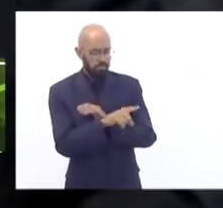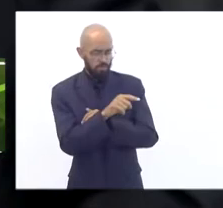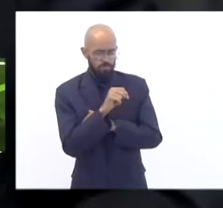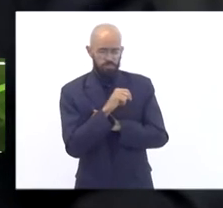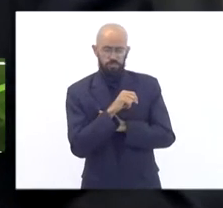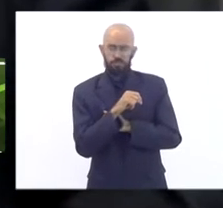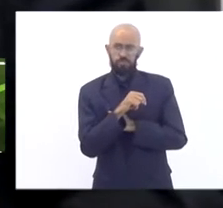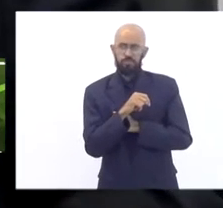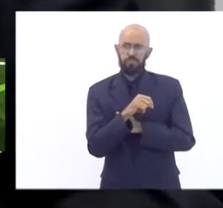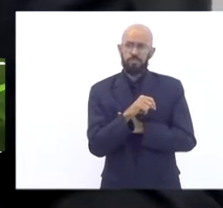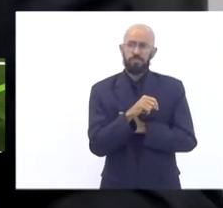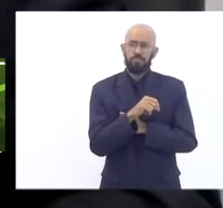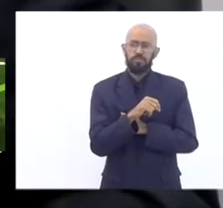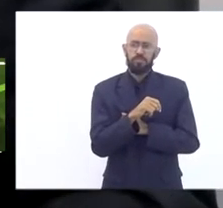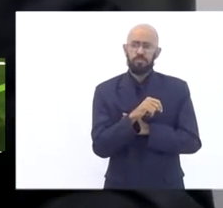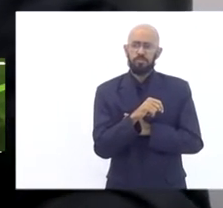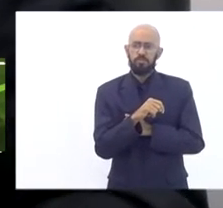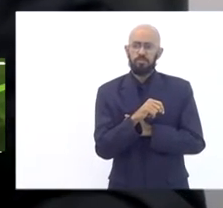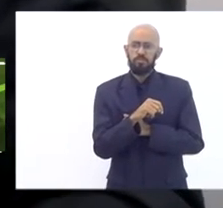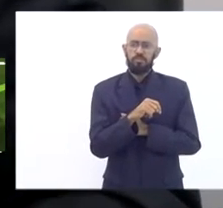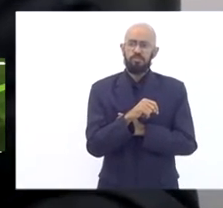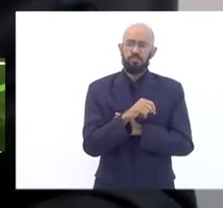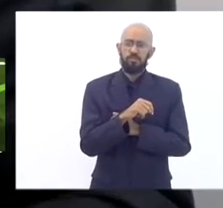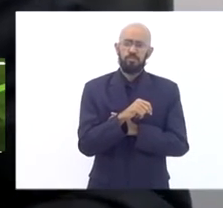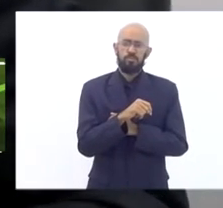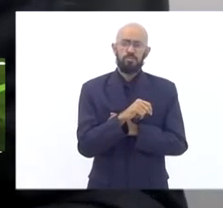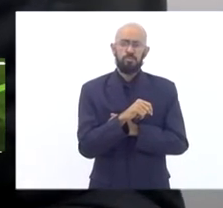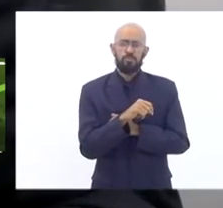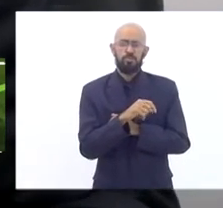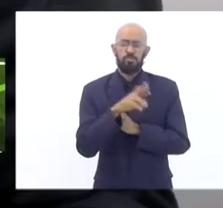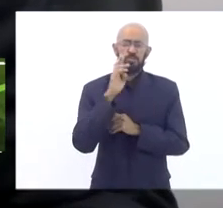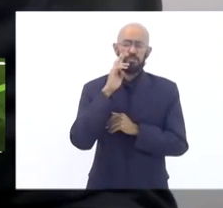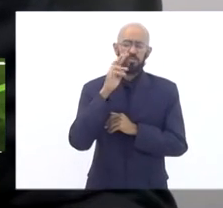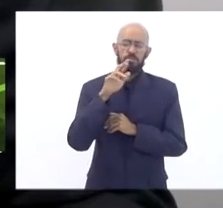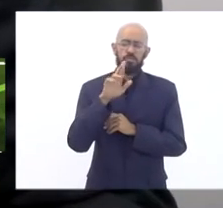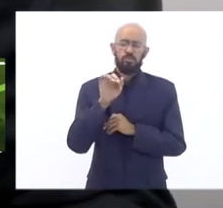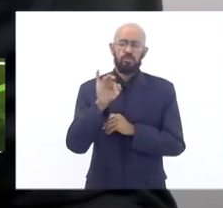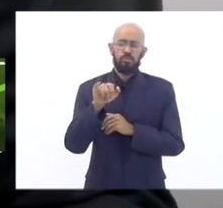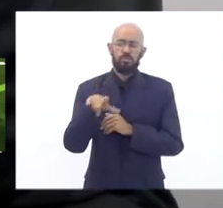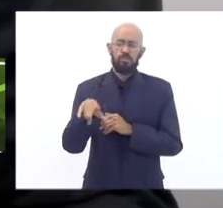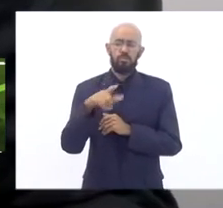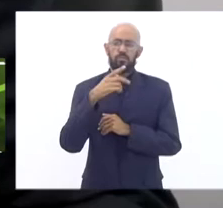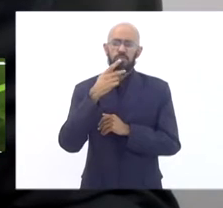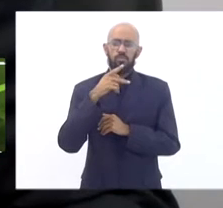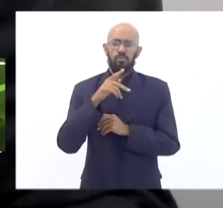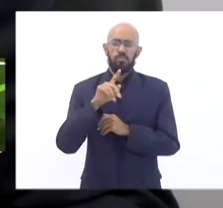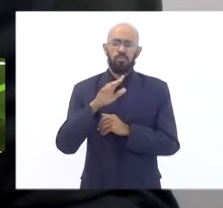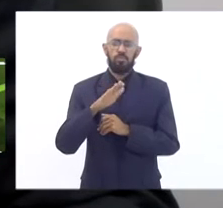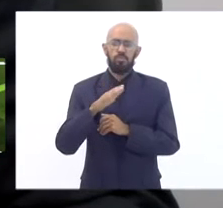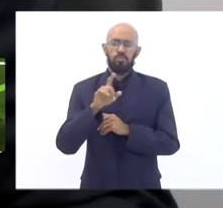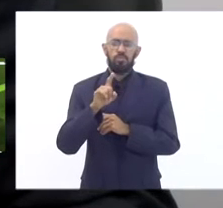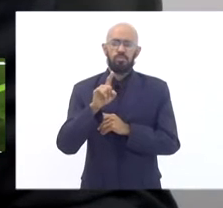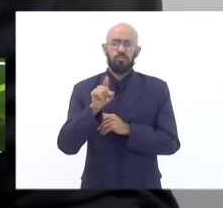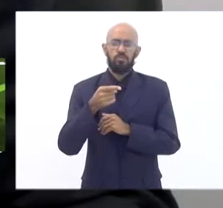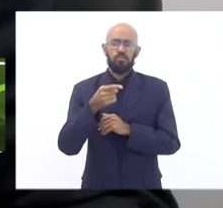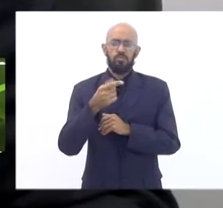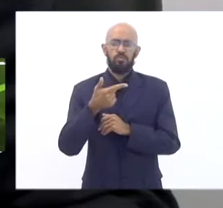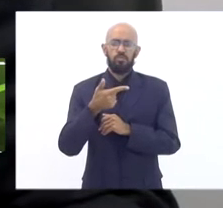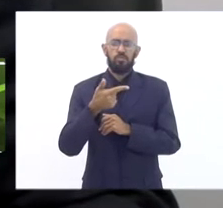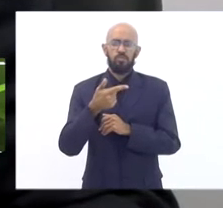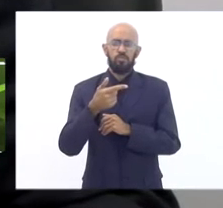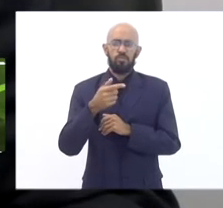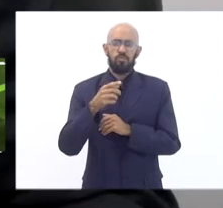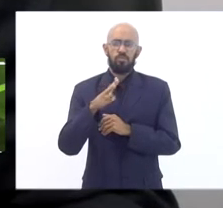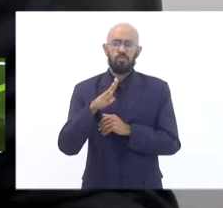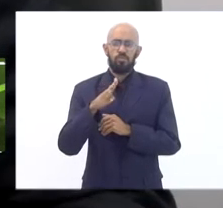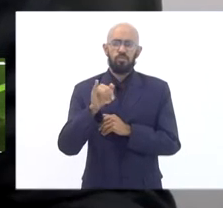que faço, salvo engano, a senhora Raquel falou de uma compensação em termos de investimento da ordem de 1,2 bilhão. Não sei se era esse